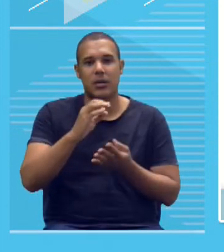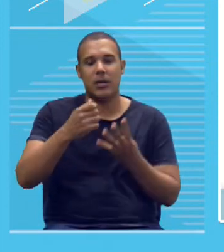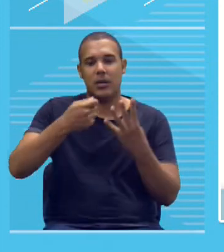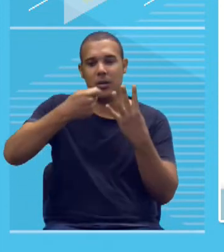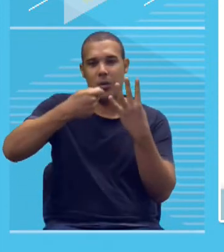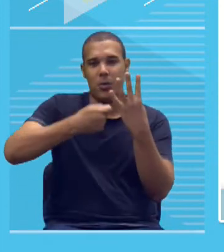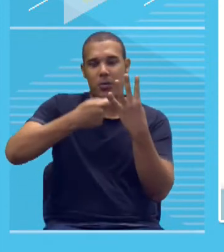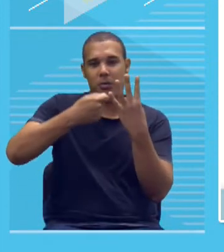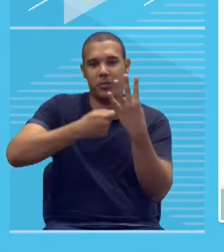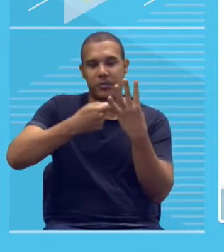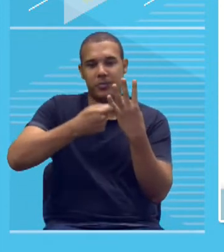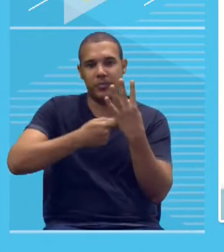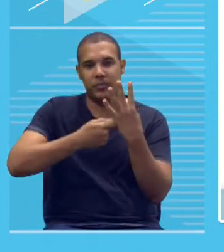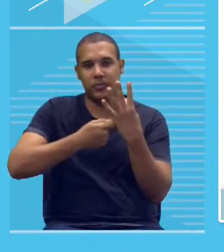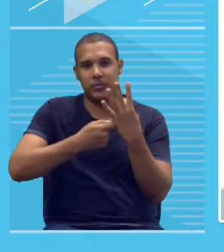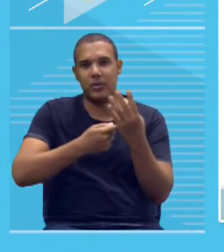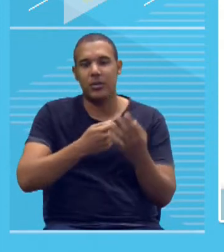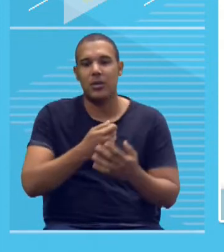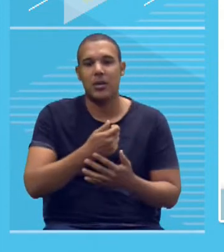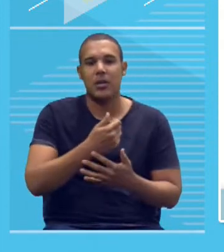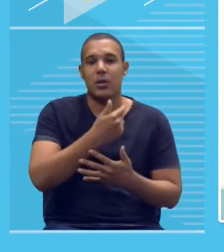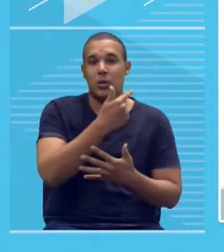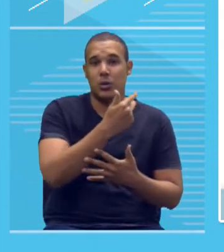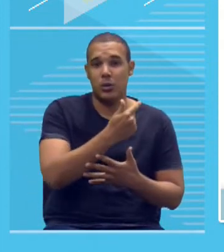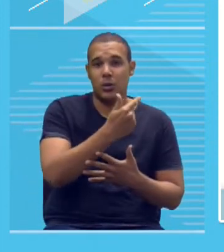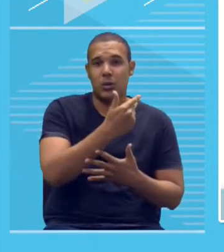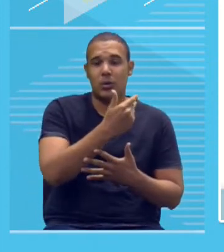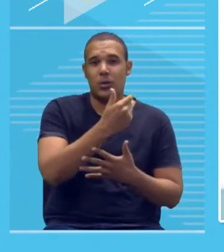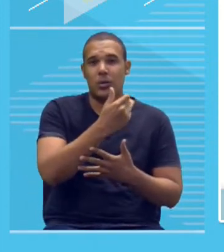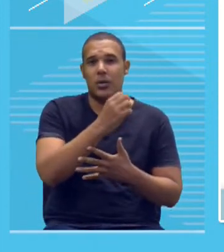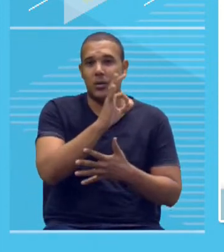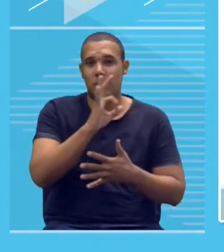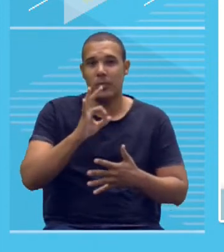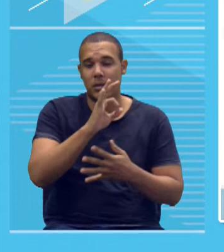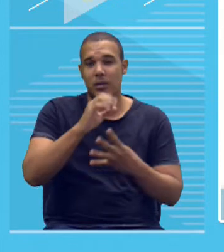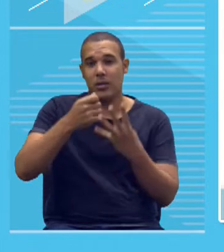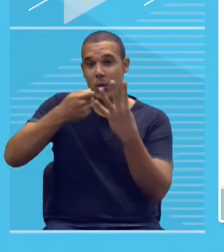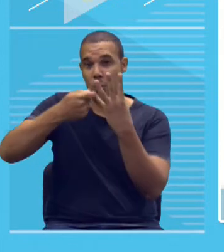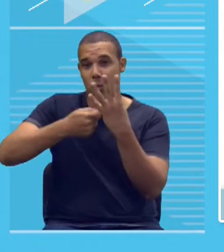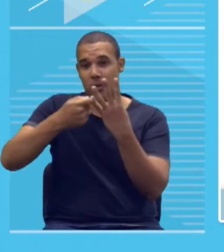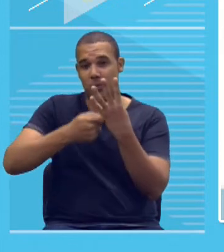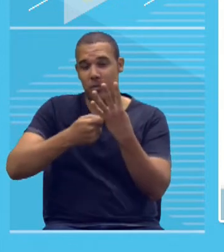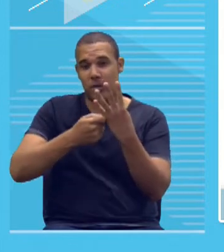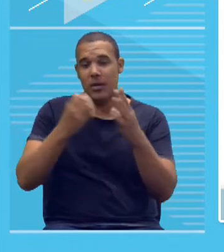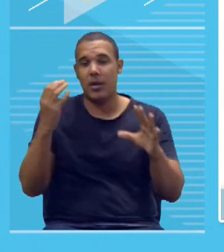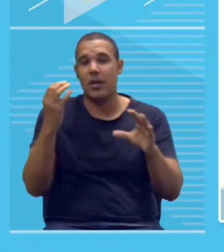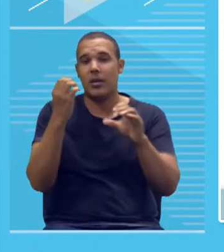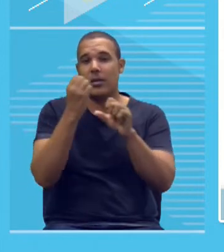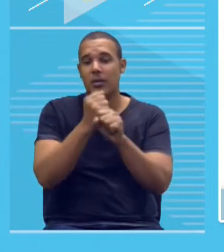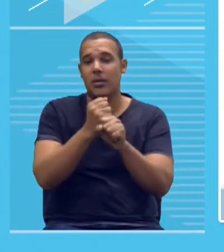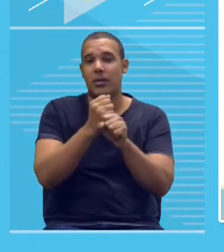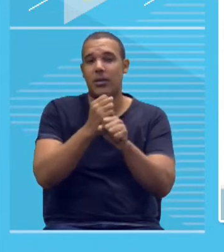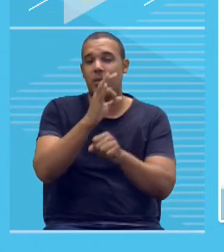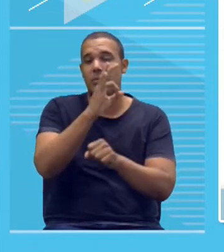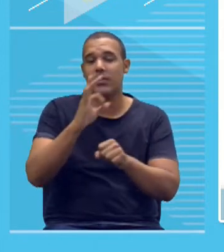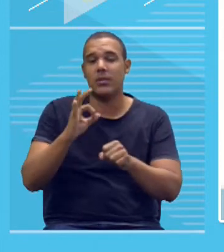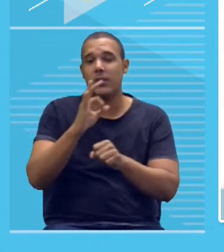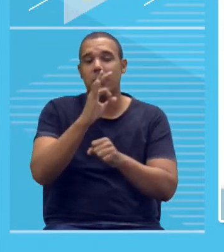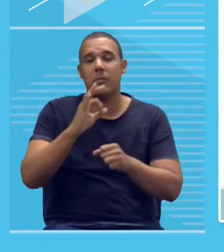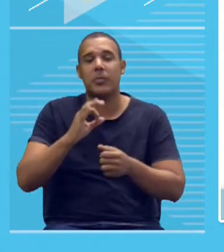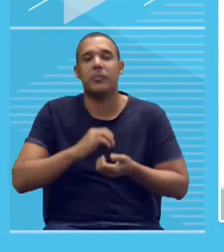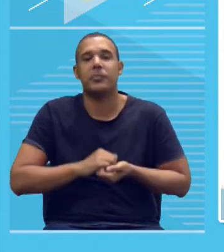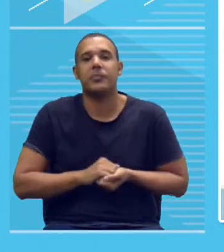meses então dois por cento ao mês por quatro meses dava Quantos por cento Professor